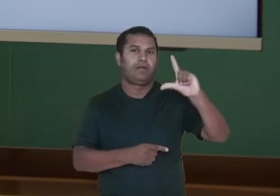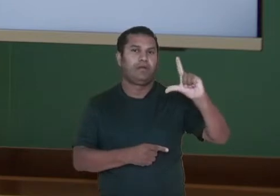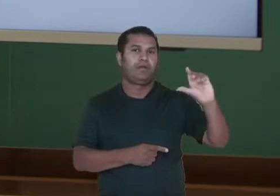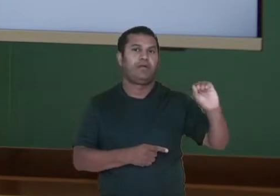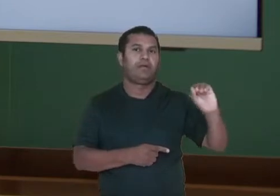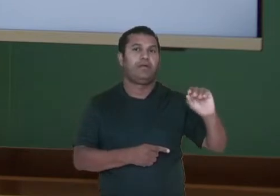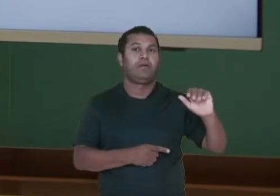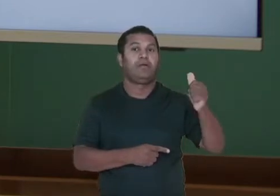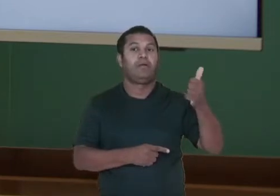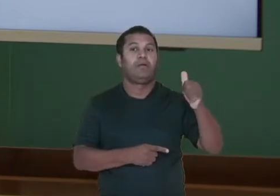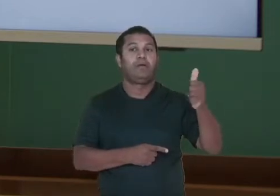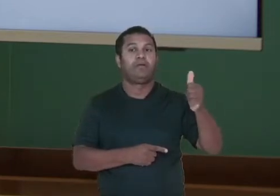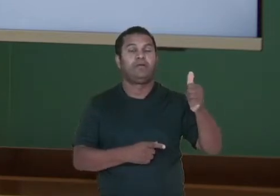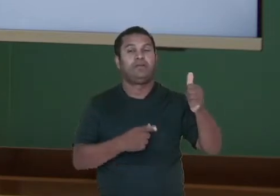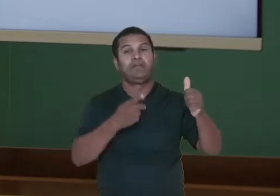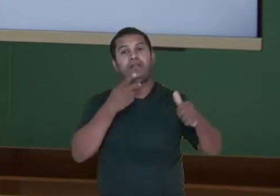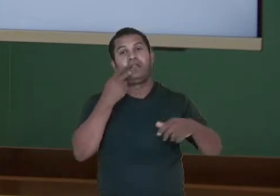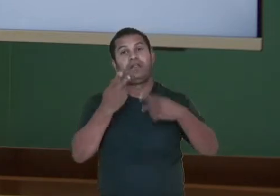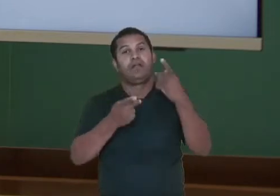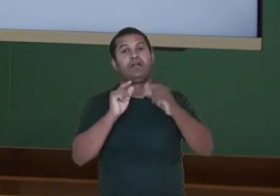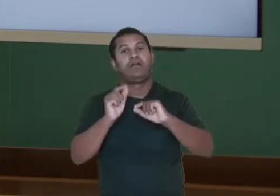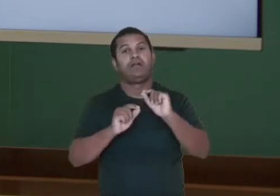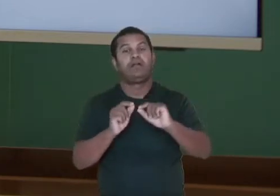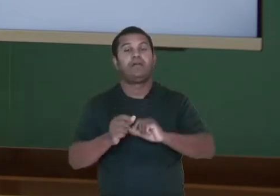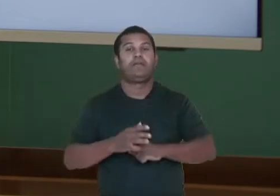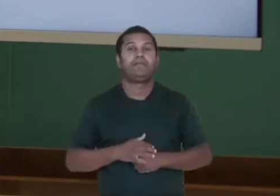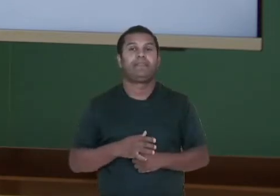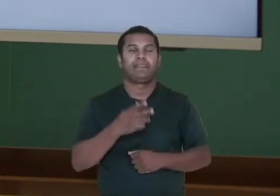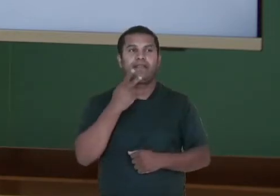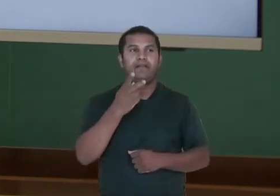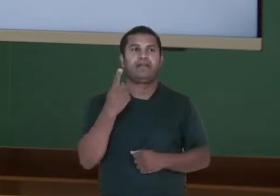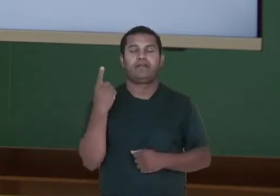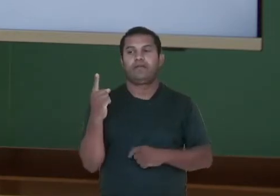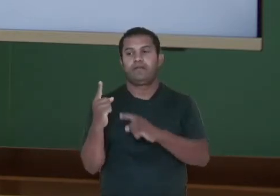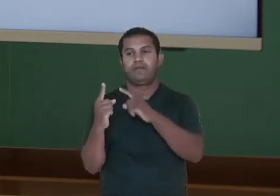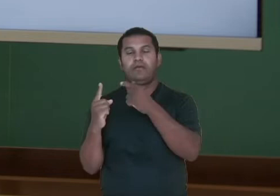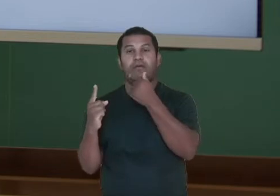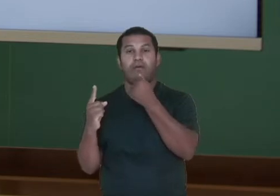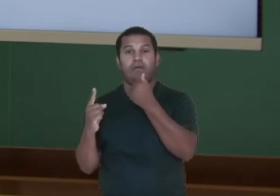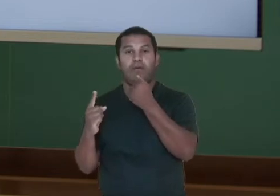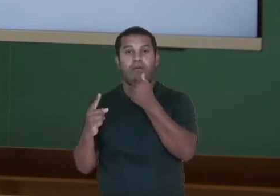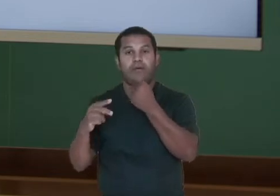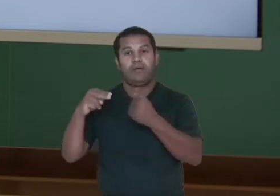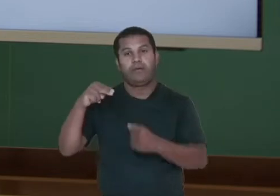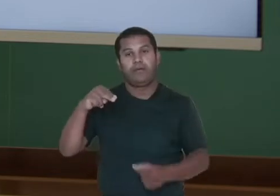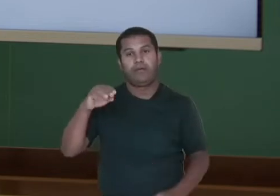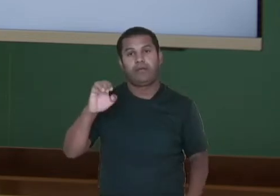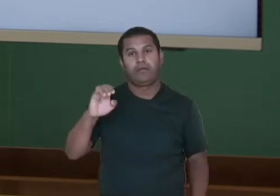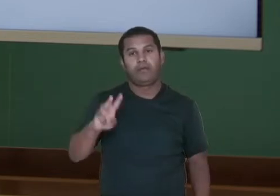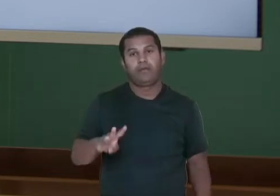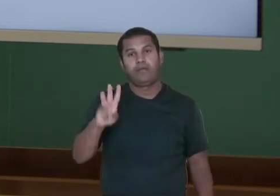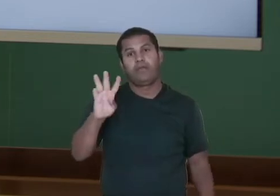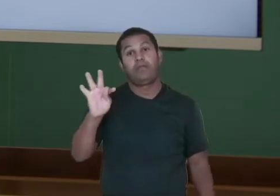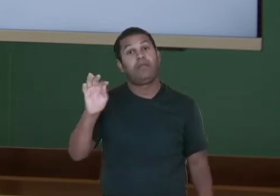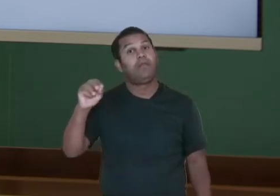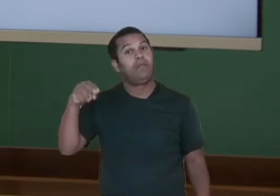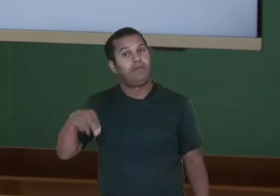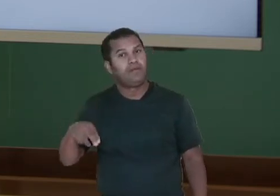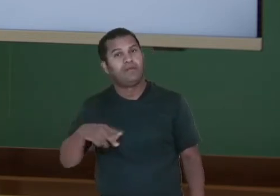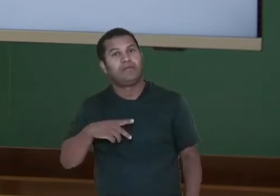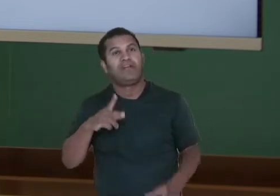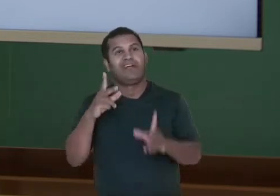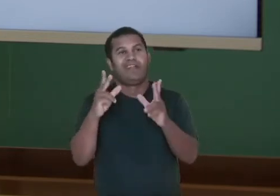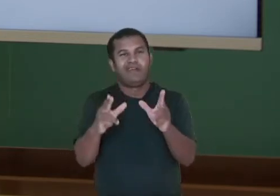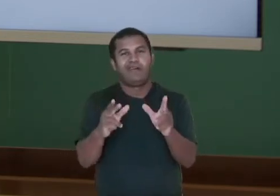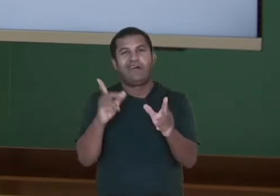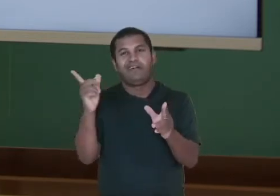está dirigindo, né, está pilotando a espaçonave, né, Tom Hanks lá. Então, isso representa que sim, a quantidade, os